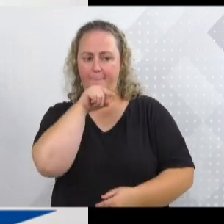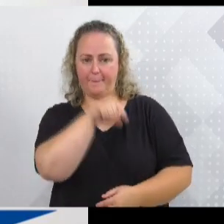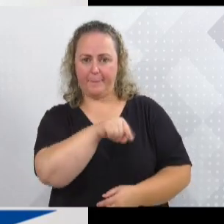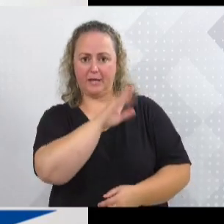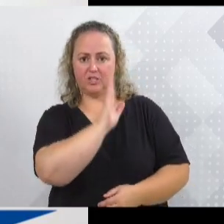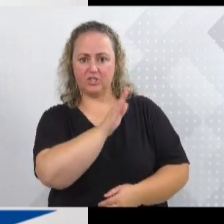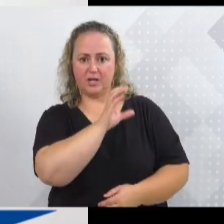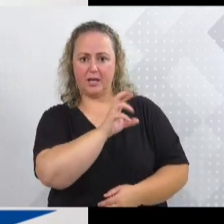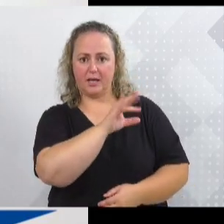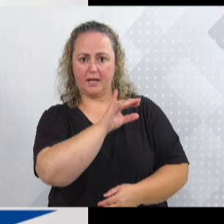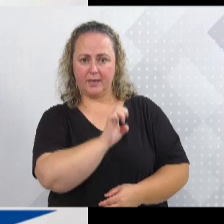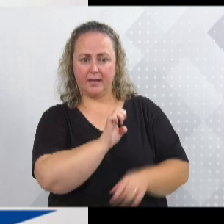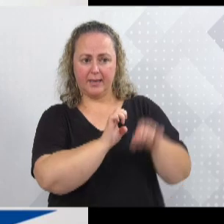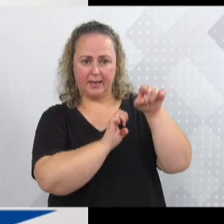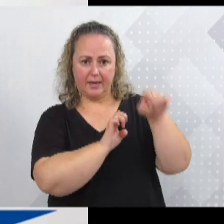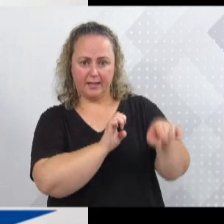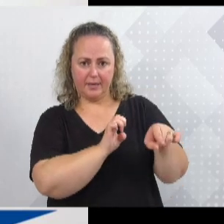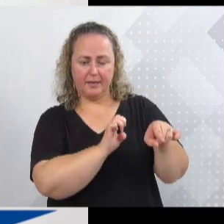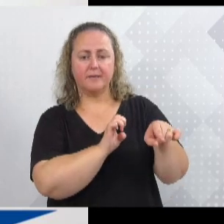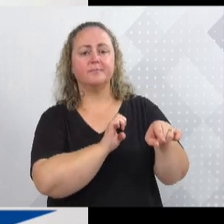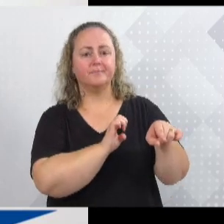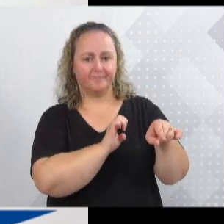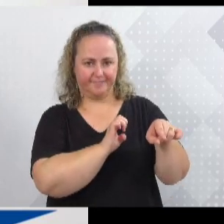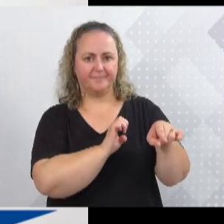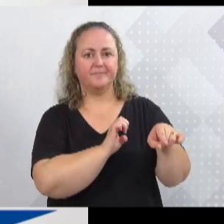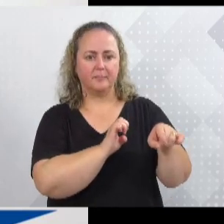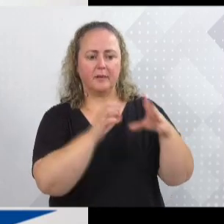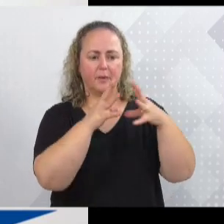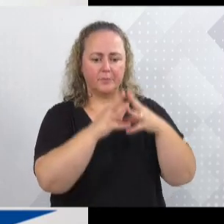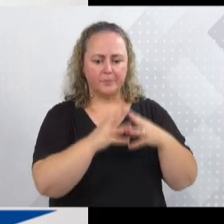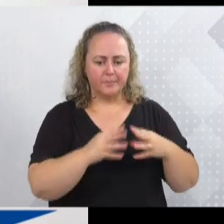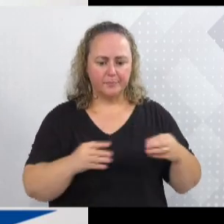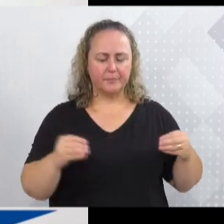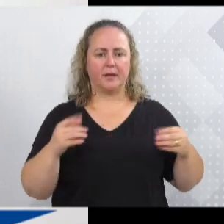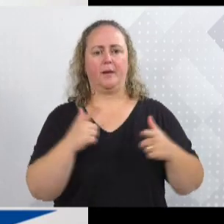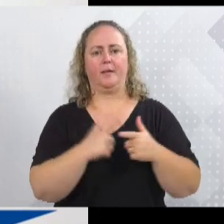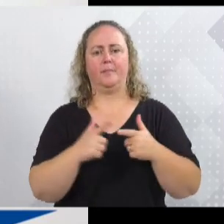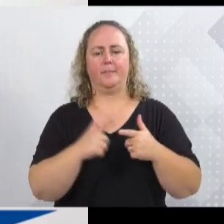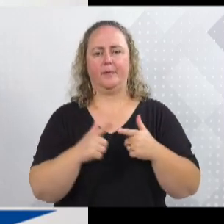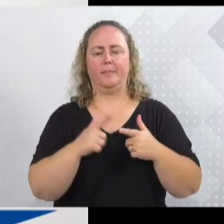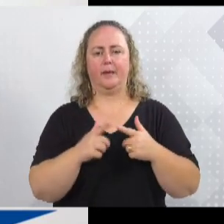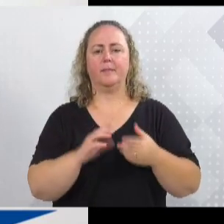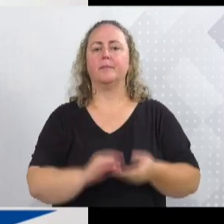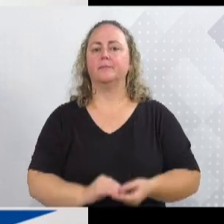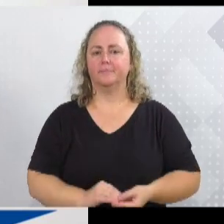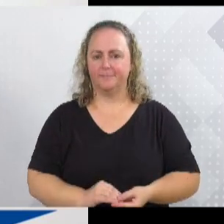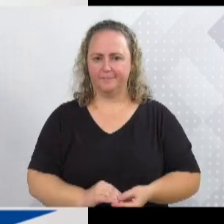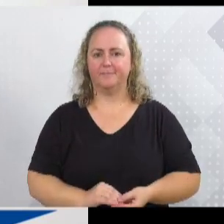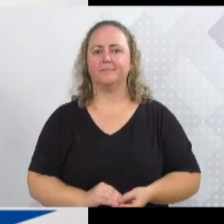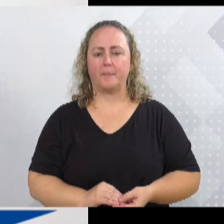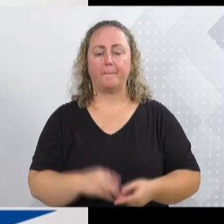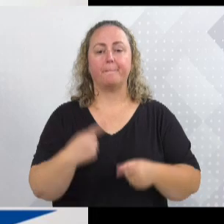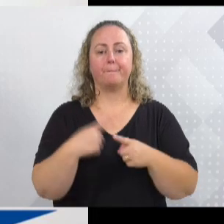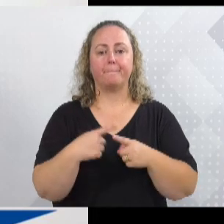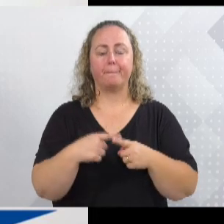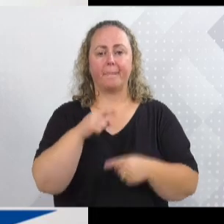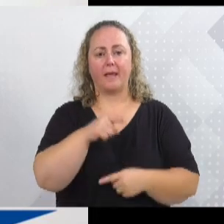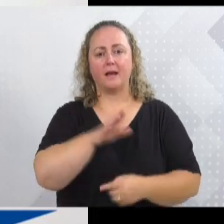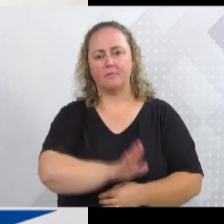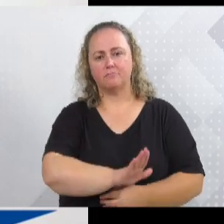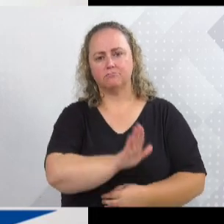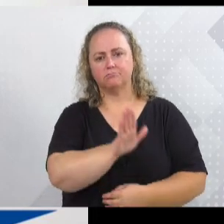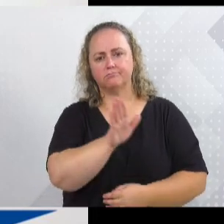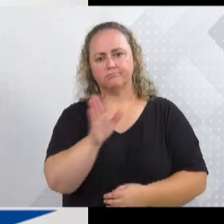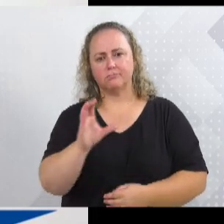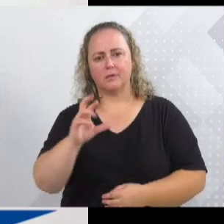CRI, ele sanou alguns problemas da atenção primária, porque ele vai para a atenção primária